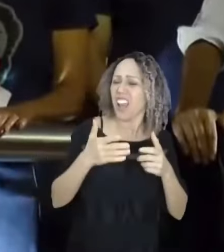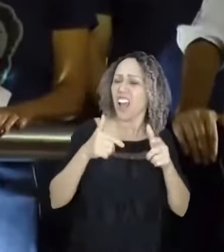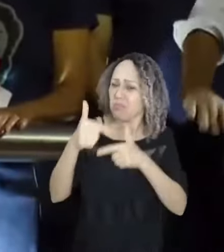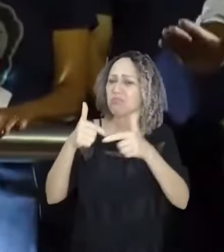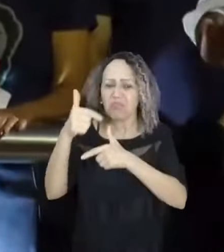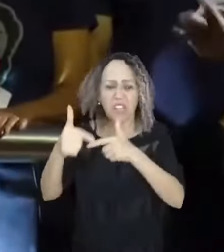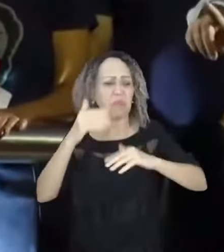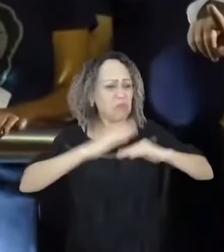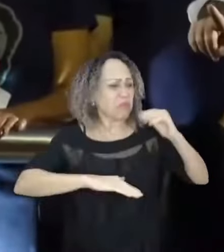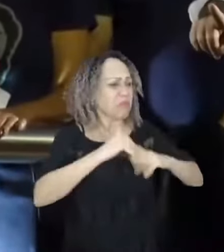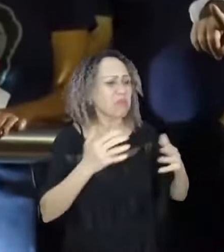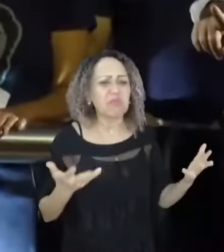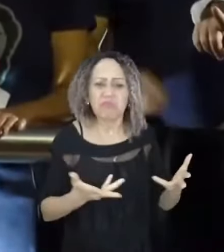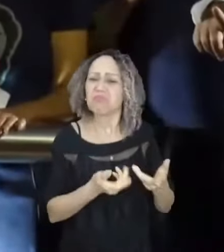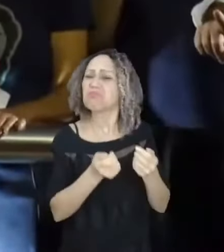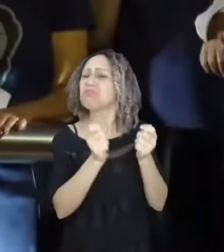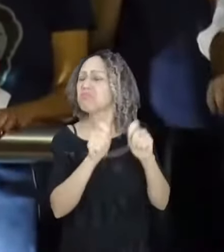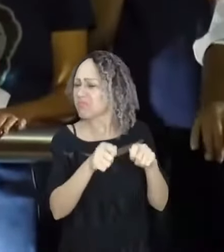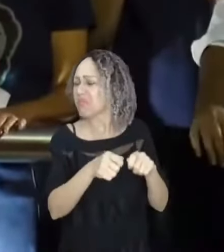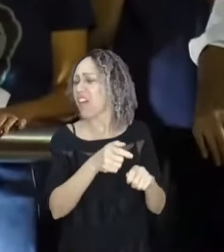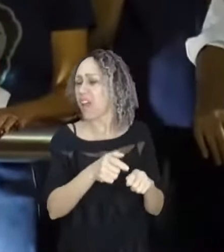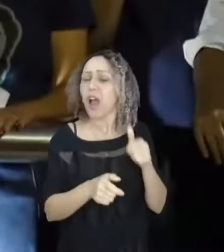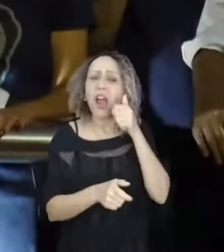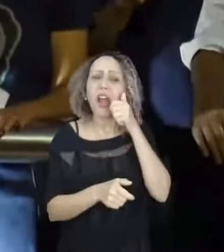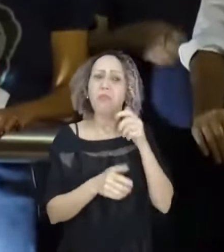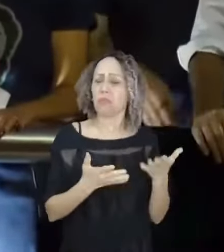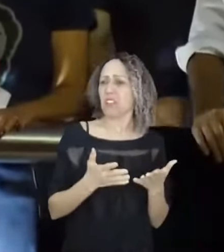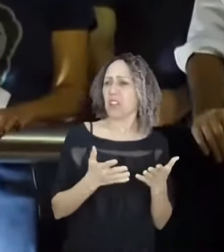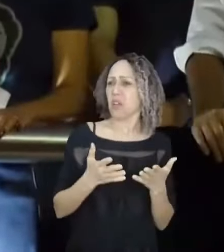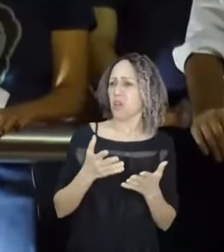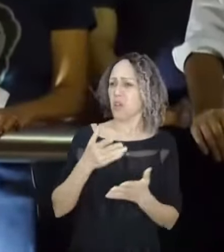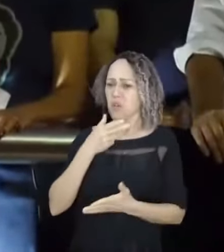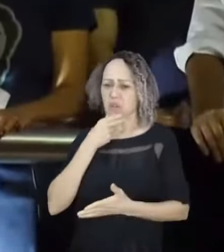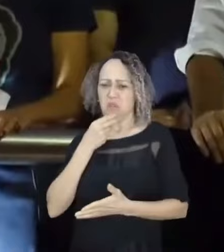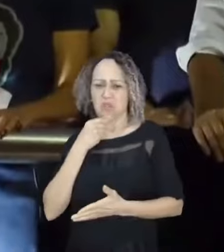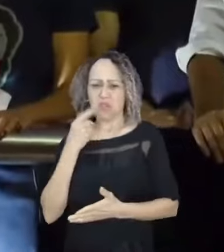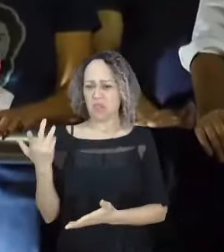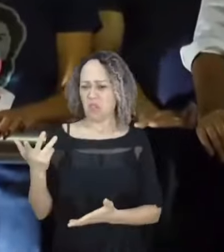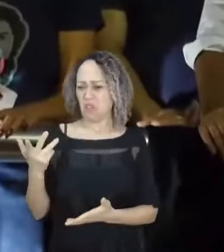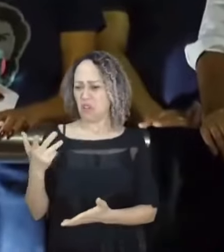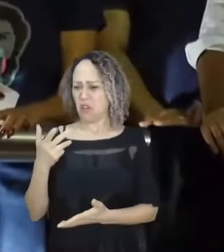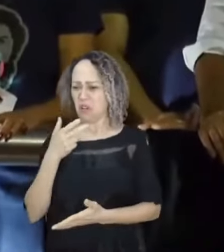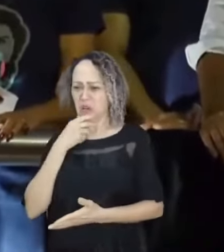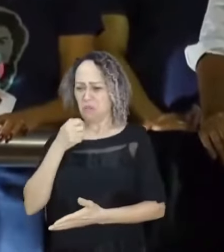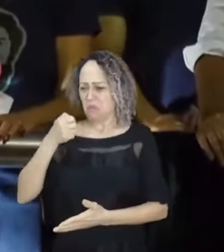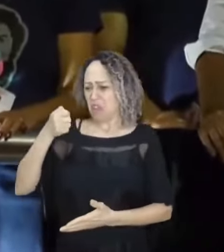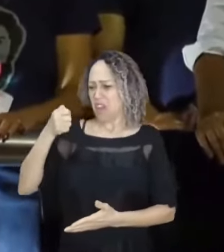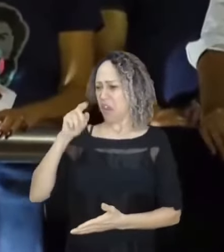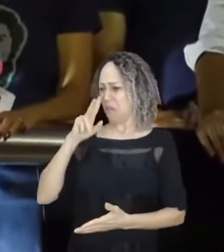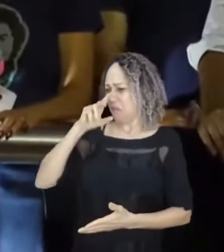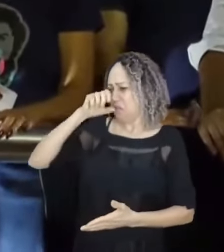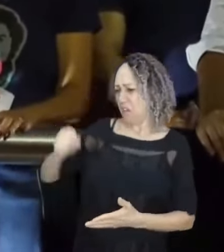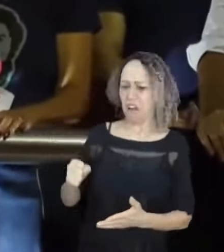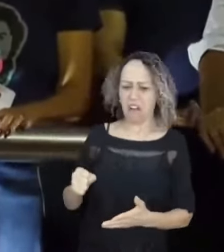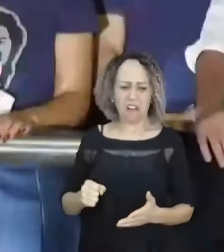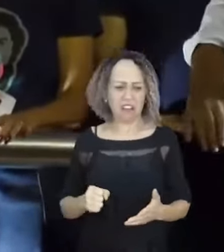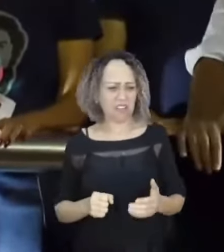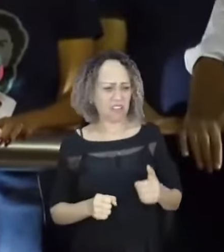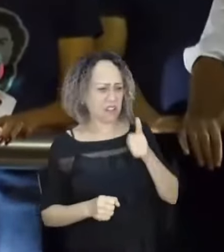viajar. Quem é que inventou essa história que homem é sexo forte e mulher é sexo forte?